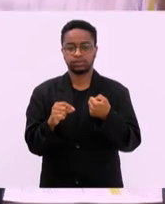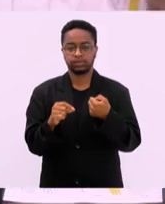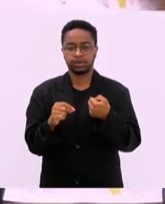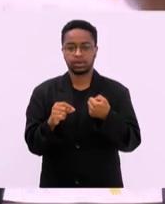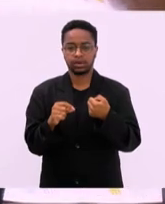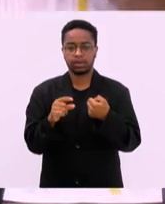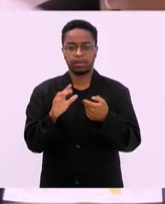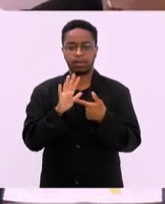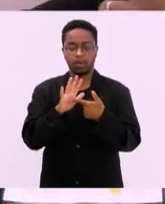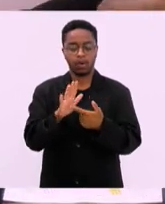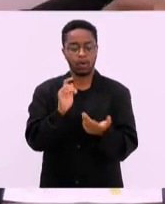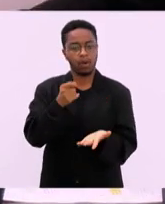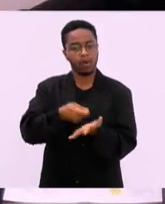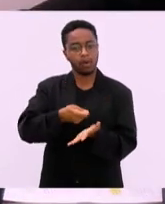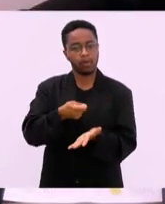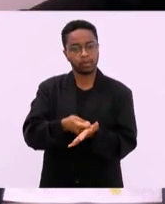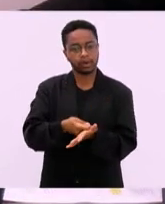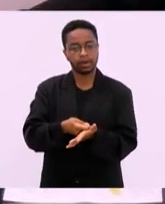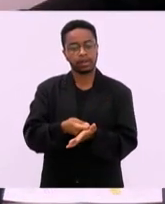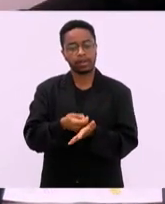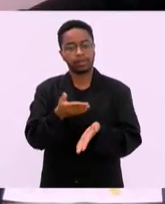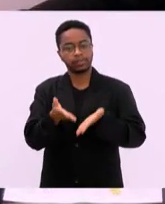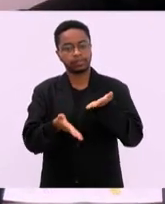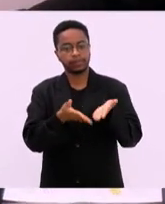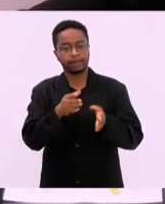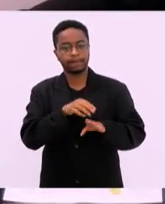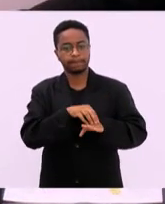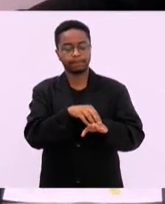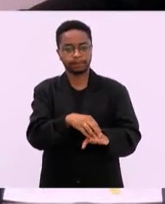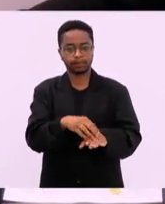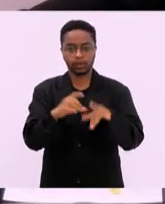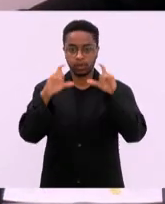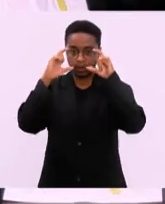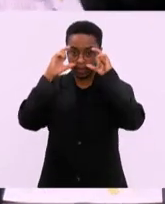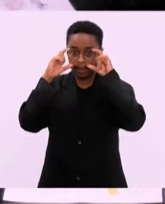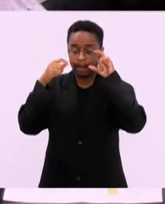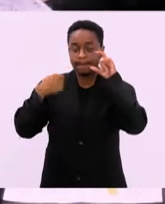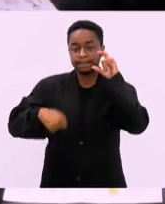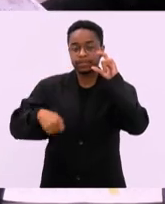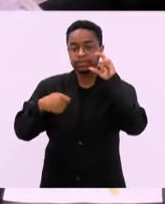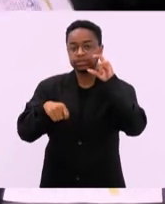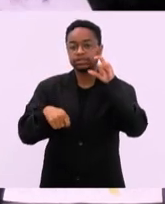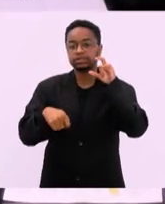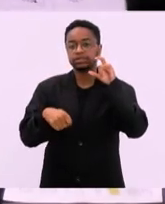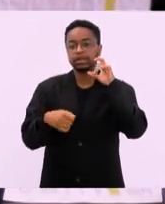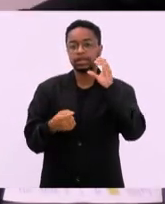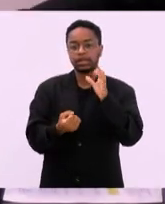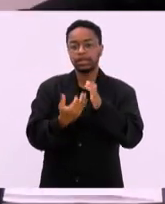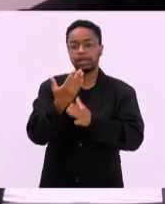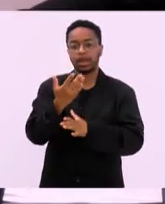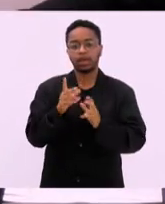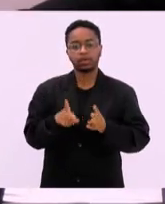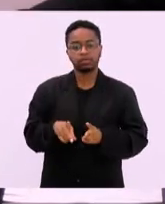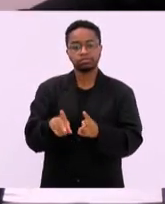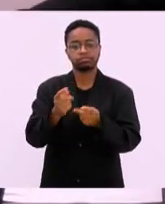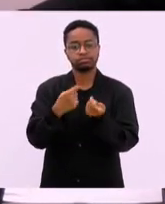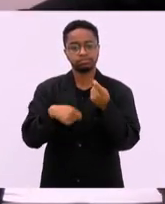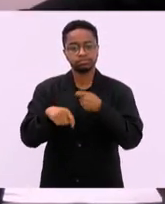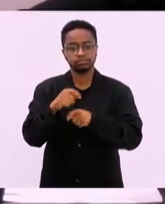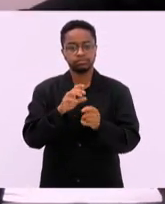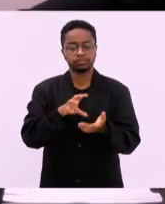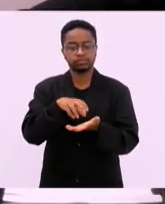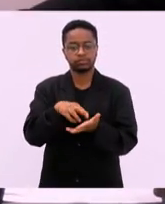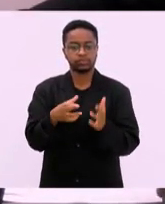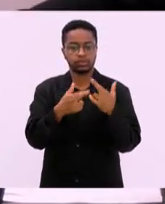taxativo em obrigar. O serviço de atendimento móvel oftalmológico deve ser implementado, mantido e administrado pelo órgão responsável pela